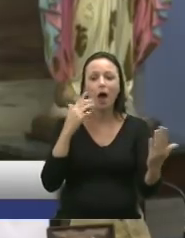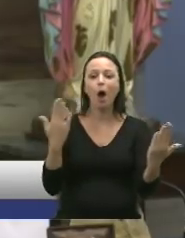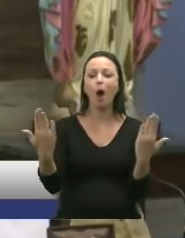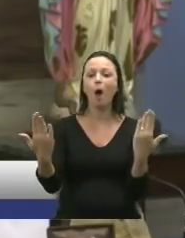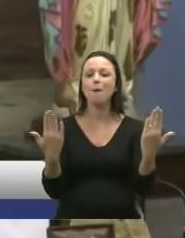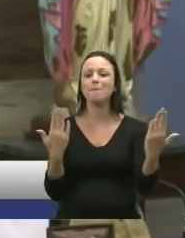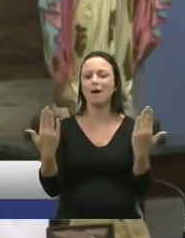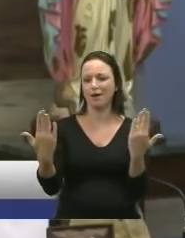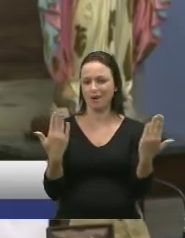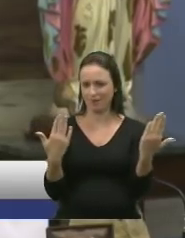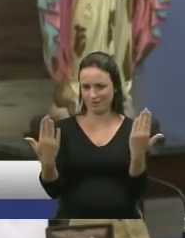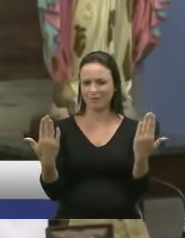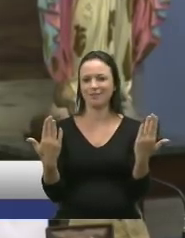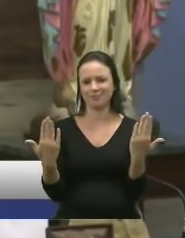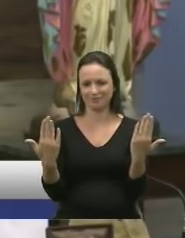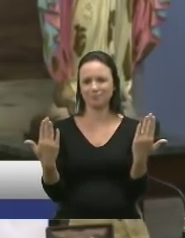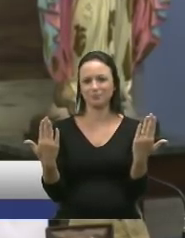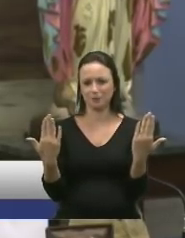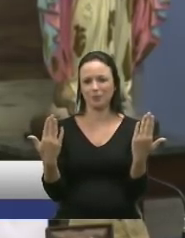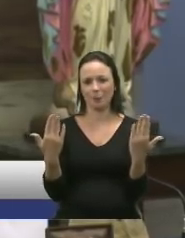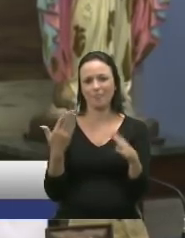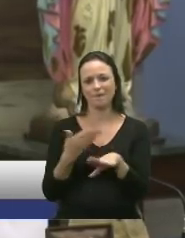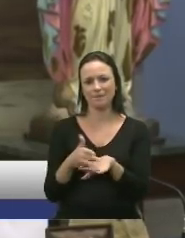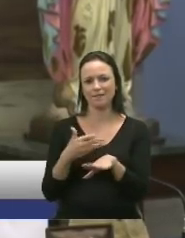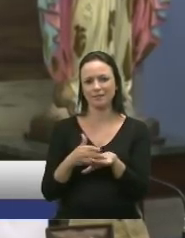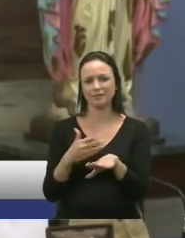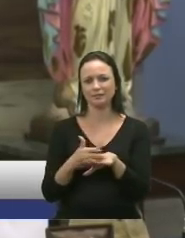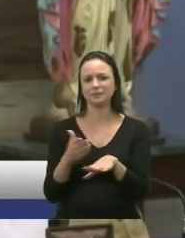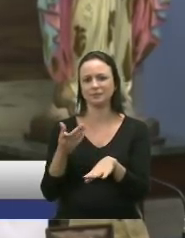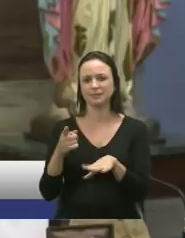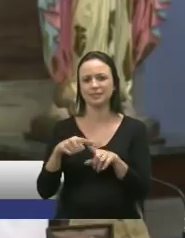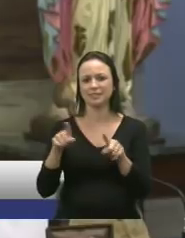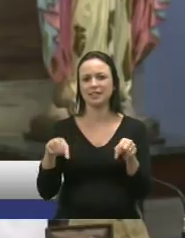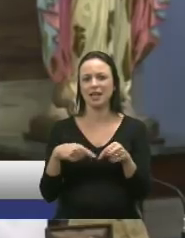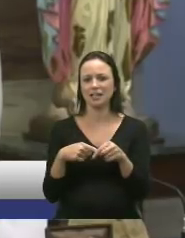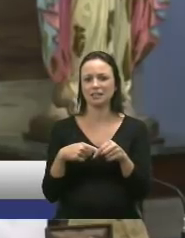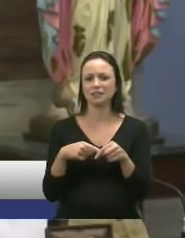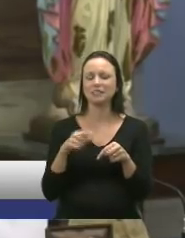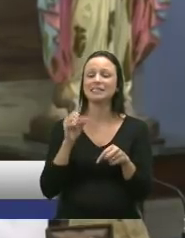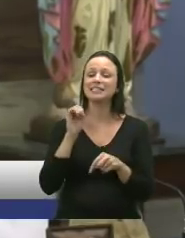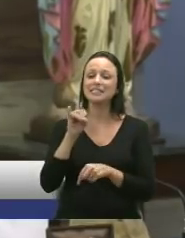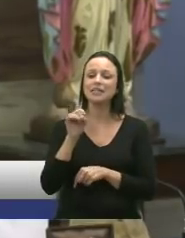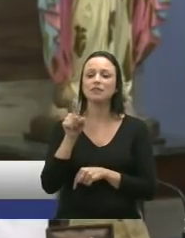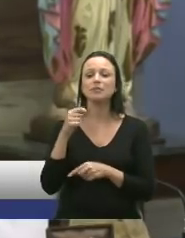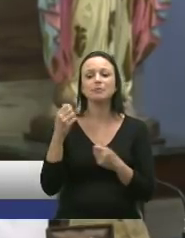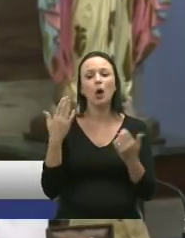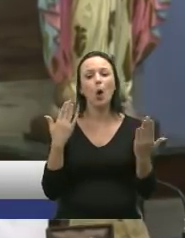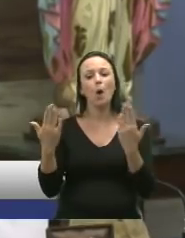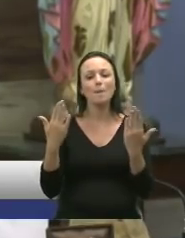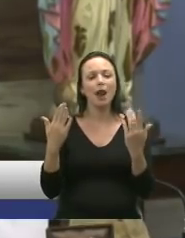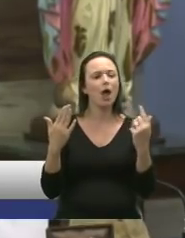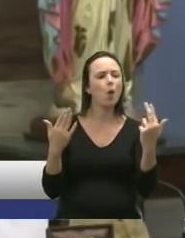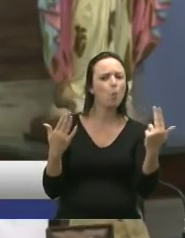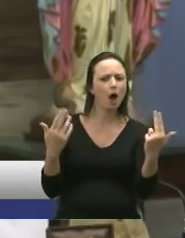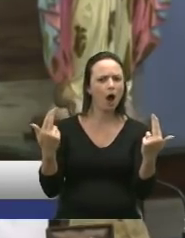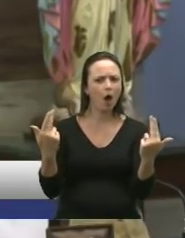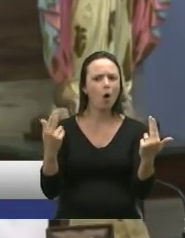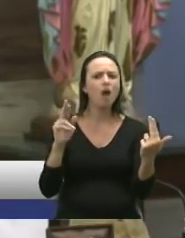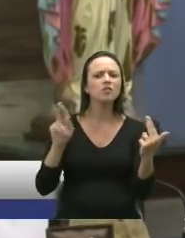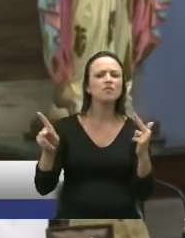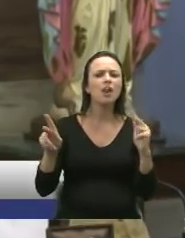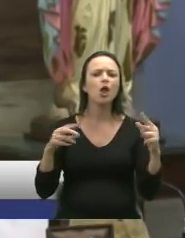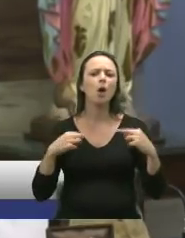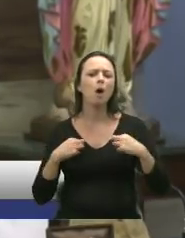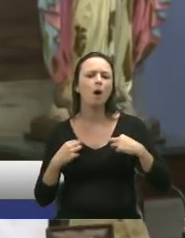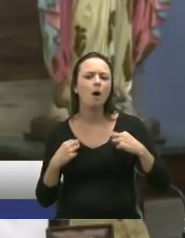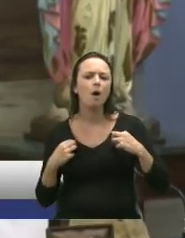Colocar num exercício de sala de aula, assim, compare semelhanças e diferenças na imagem